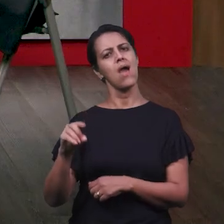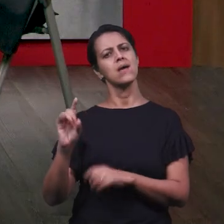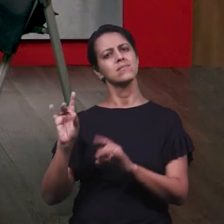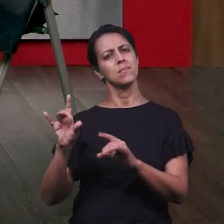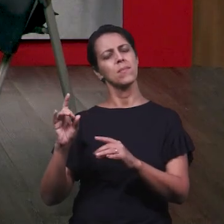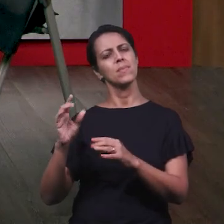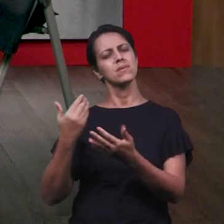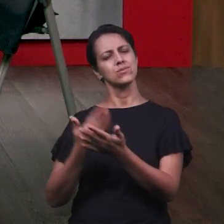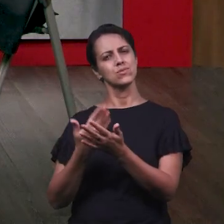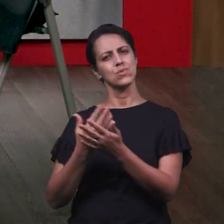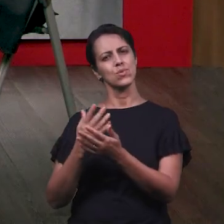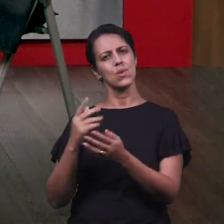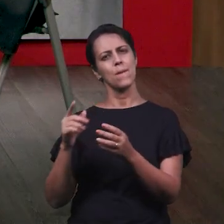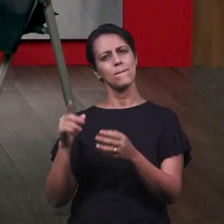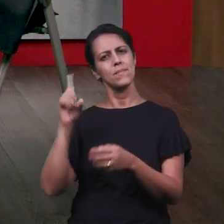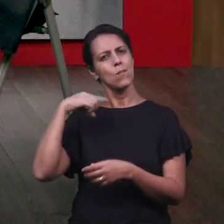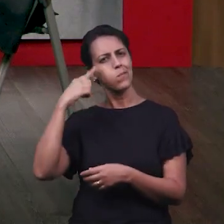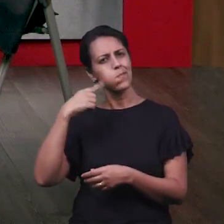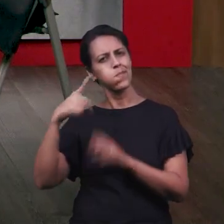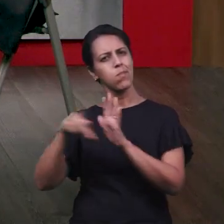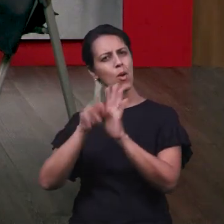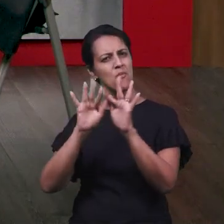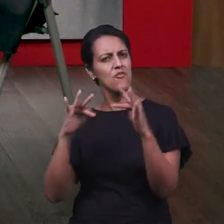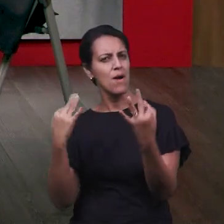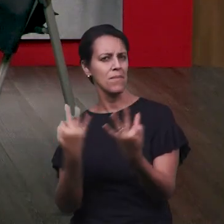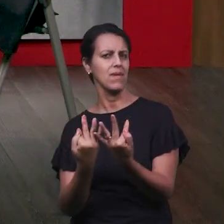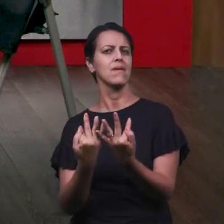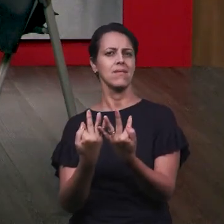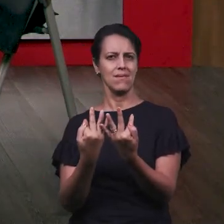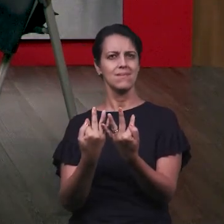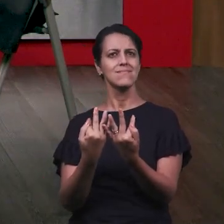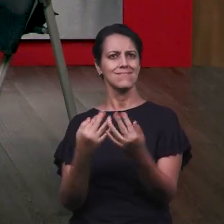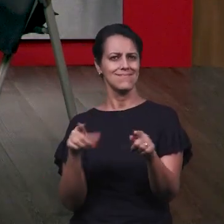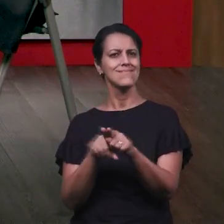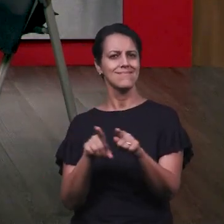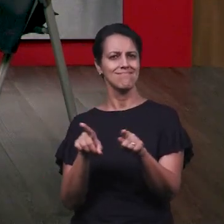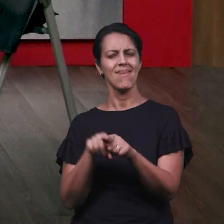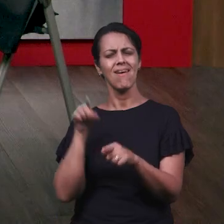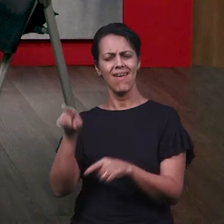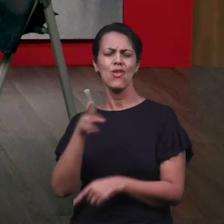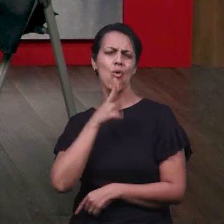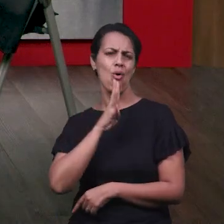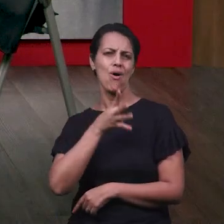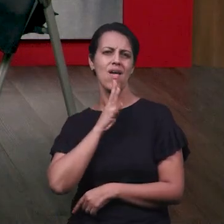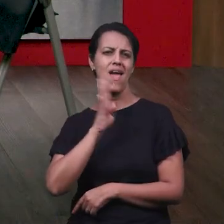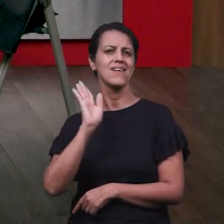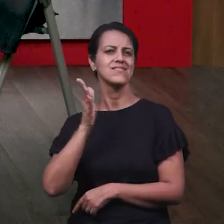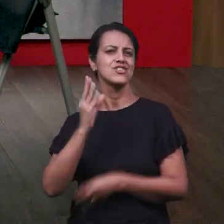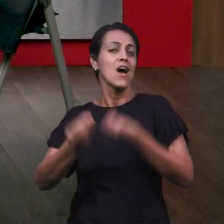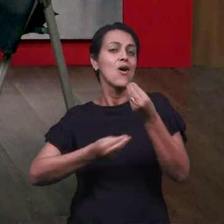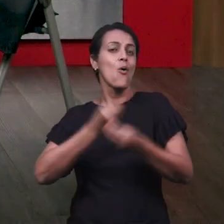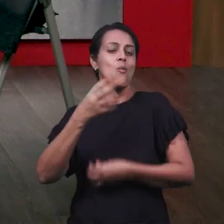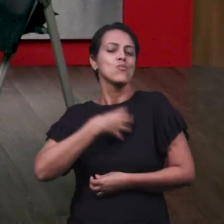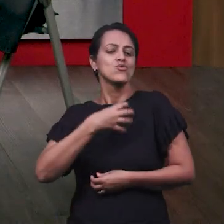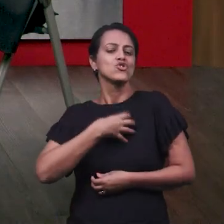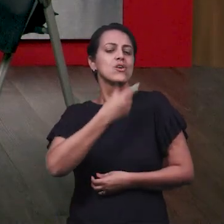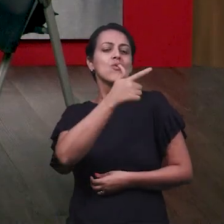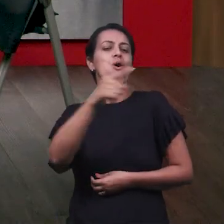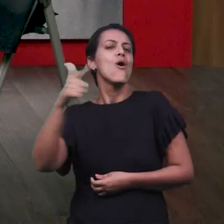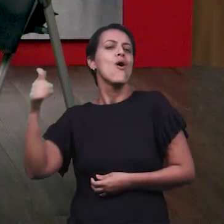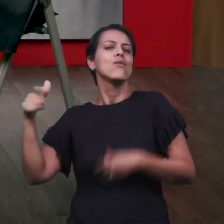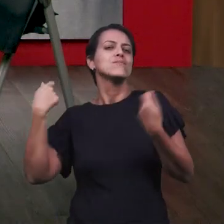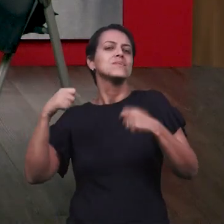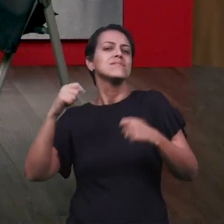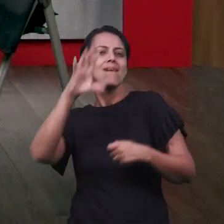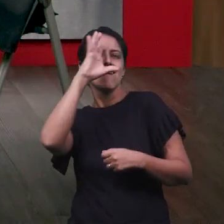família, sucessões e também mestrando justamente nesse tema de métodos alternativos de conflitos. Dr.